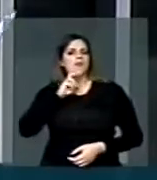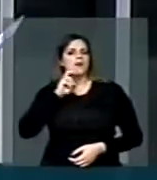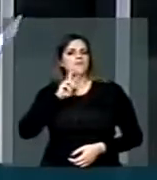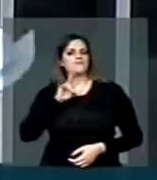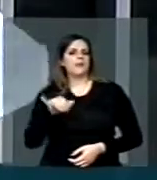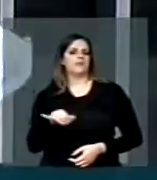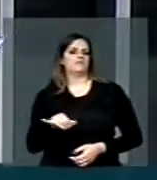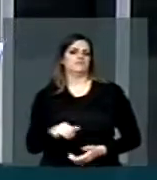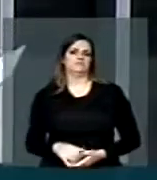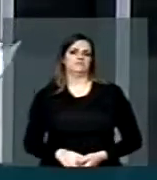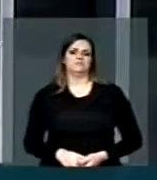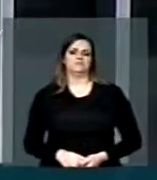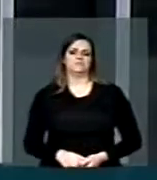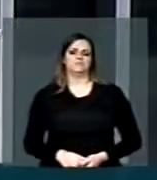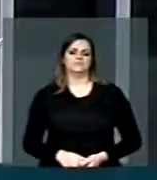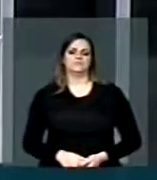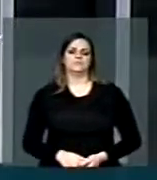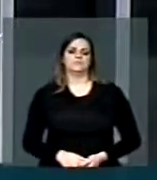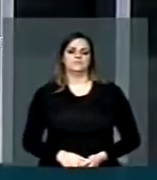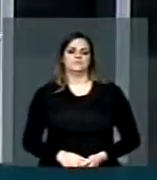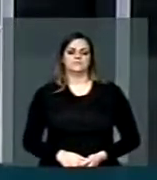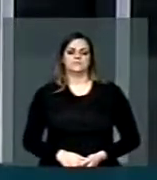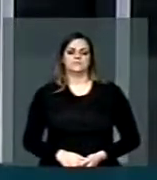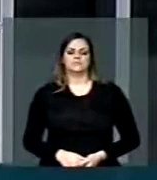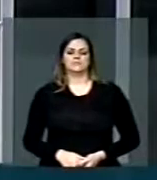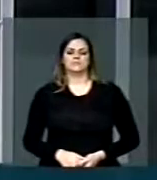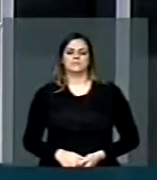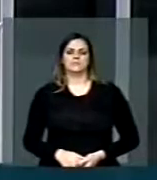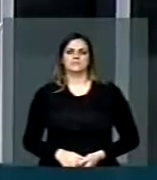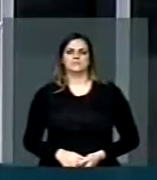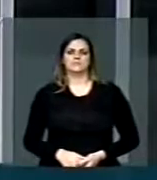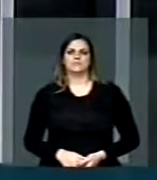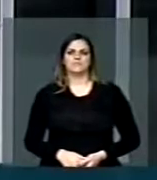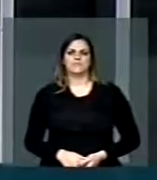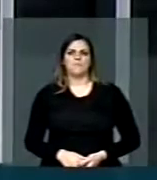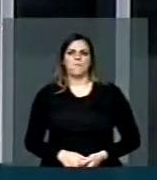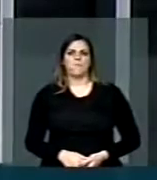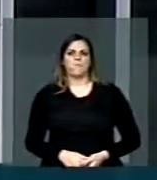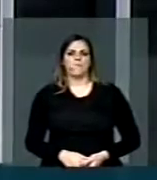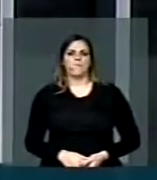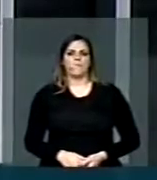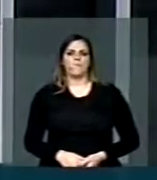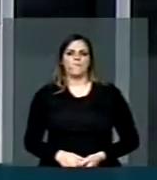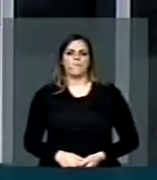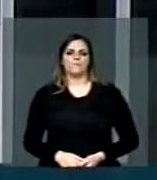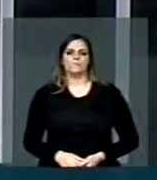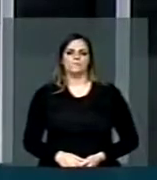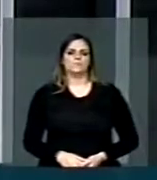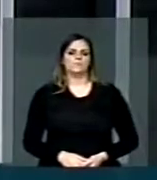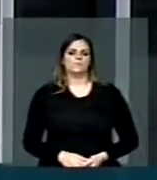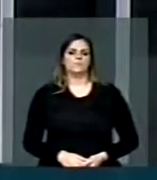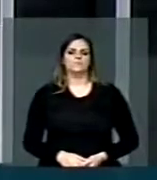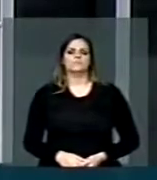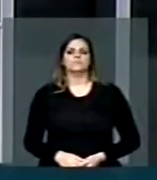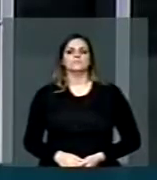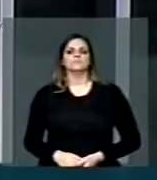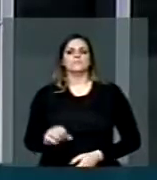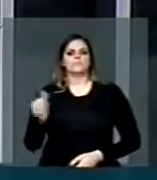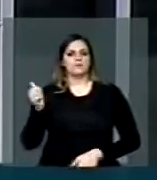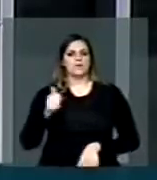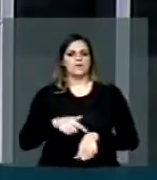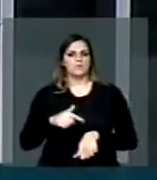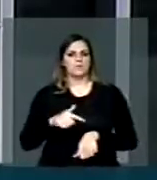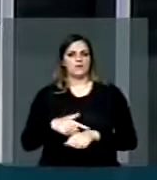aqui destacar que o projeto, senhor presidente, o novo sistema, essa primeira